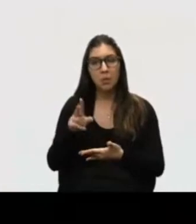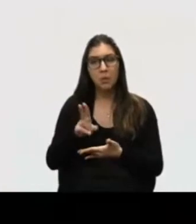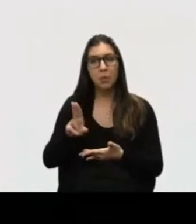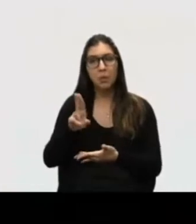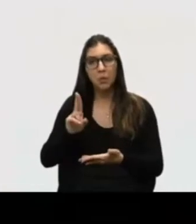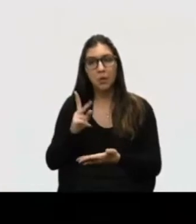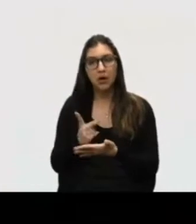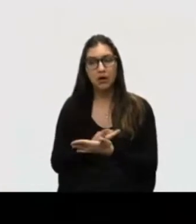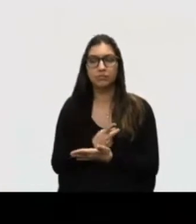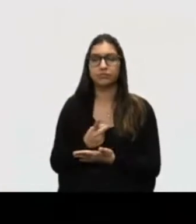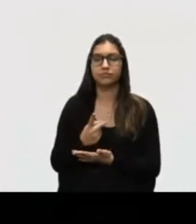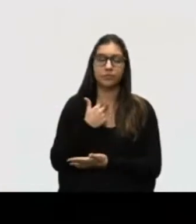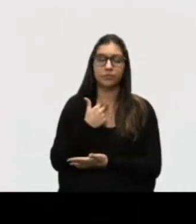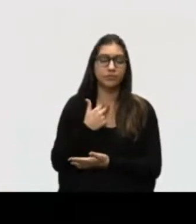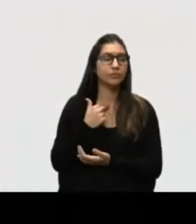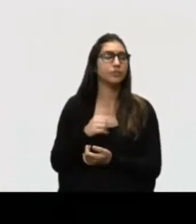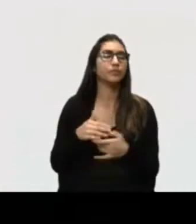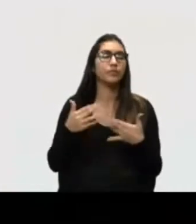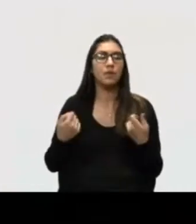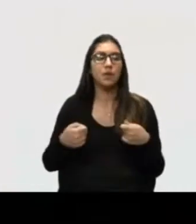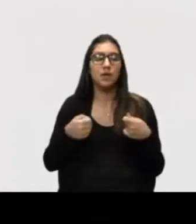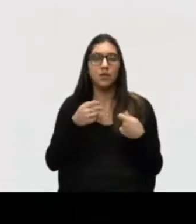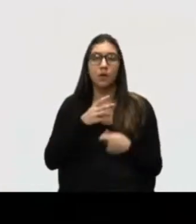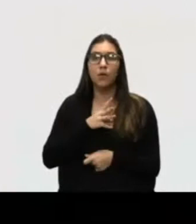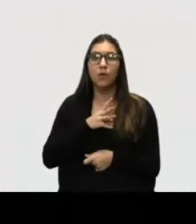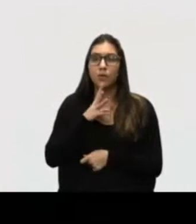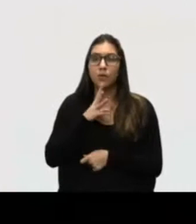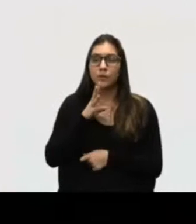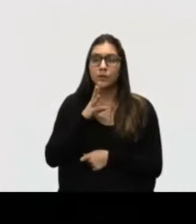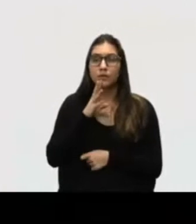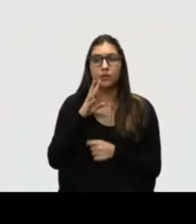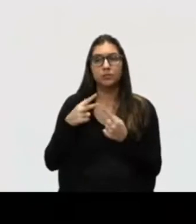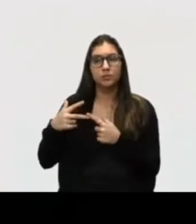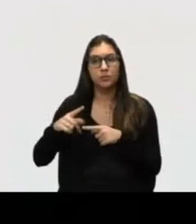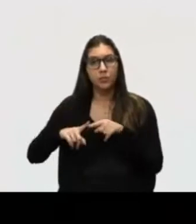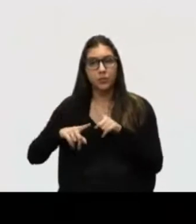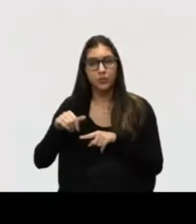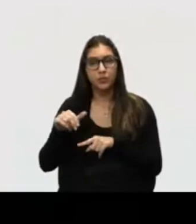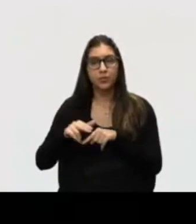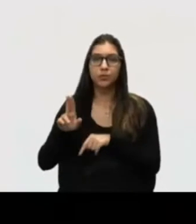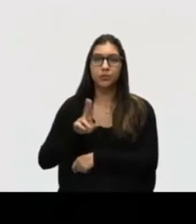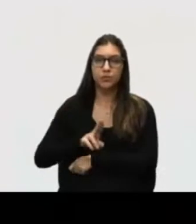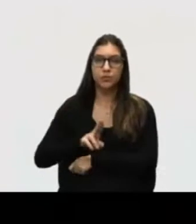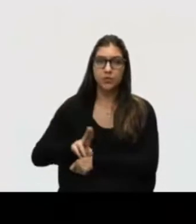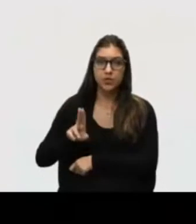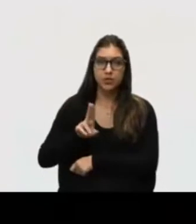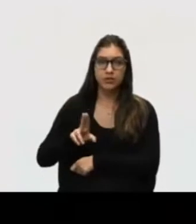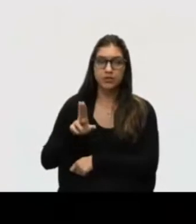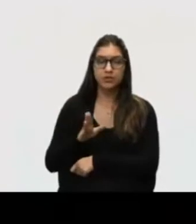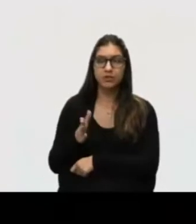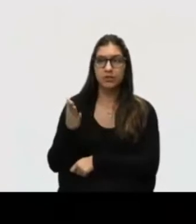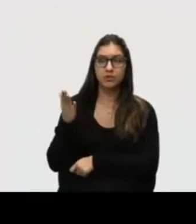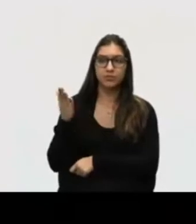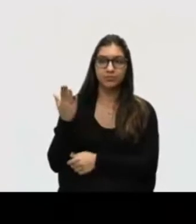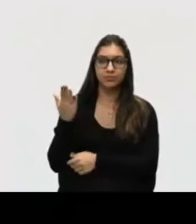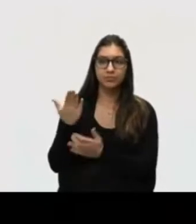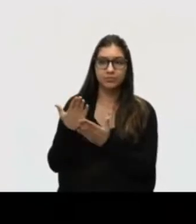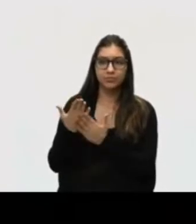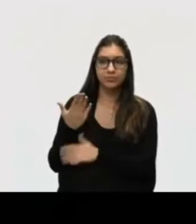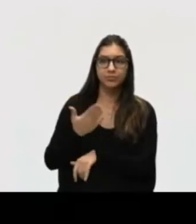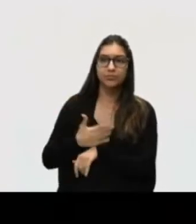aula prática. Então, nós precisamos conhecer o equipamento que será utilizado nessa aula